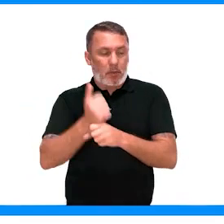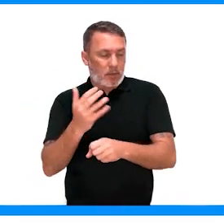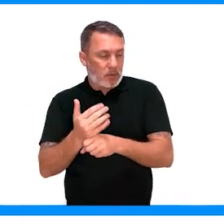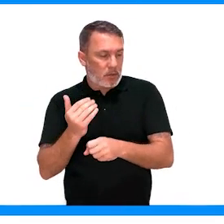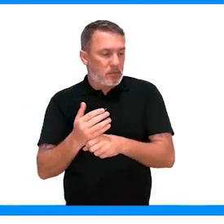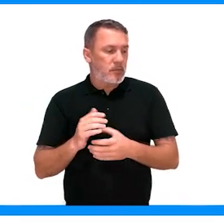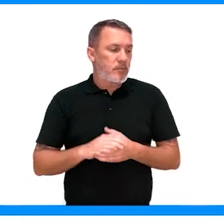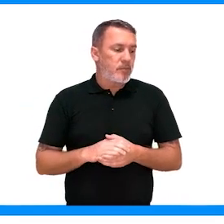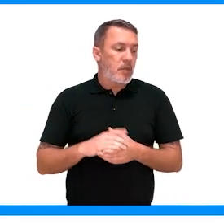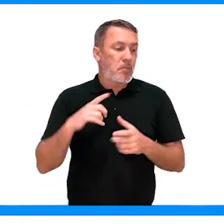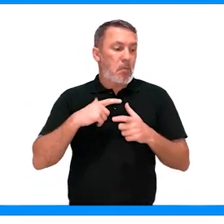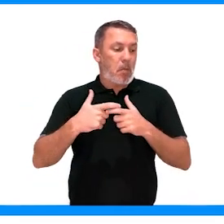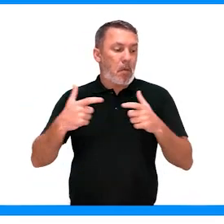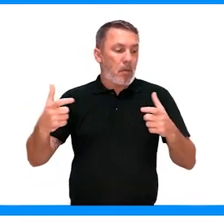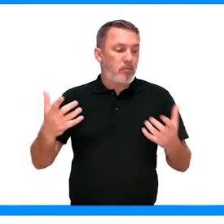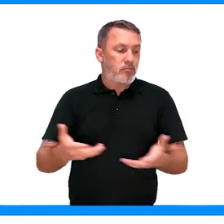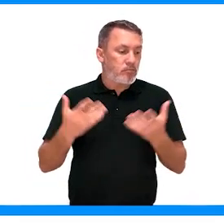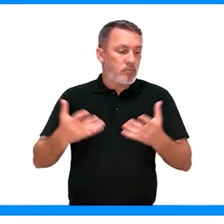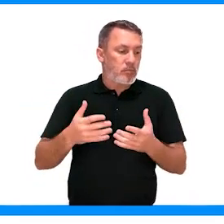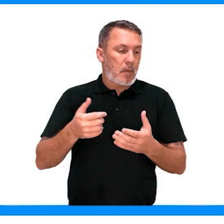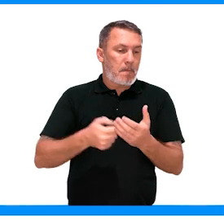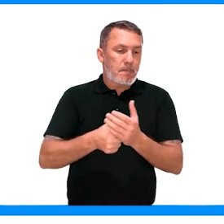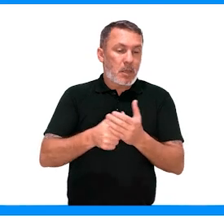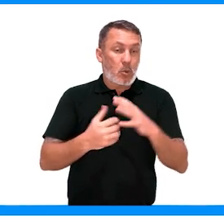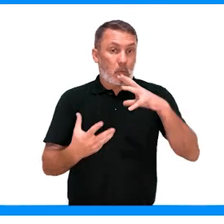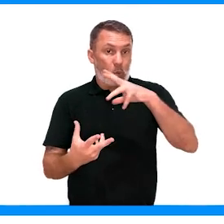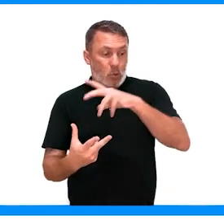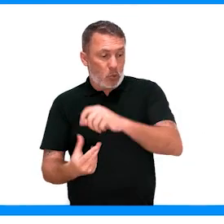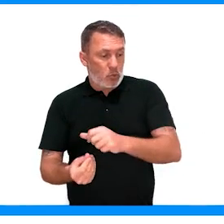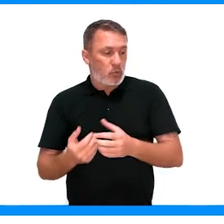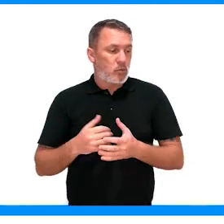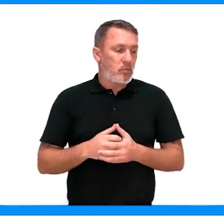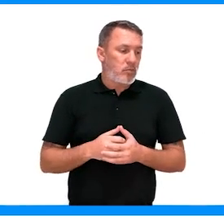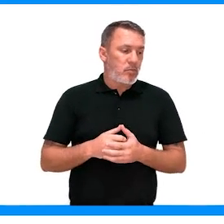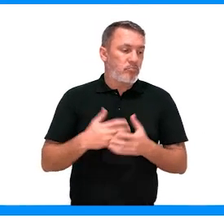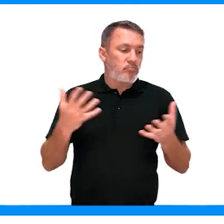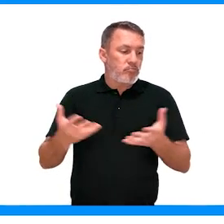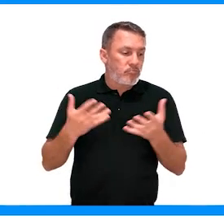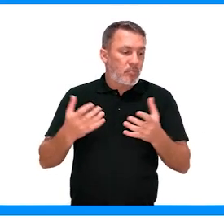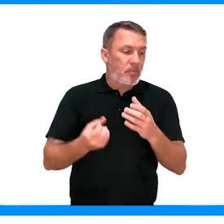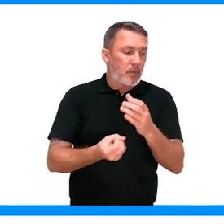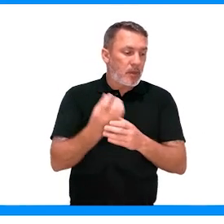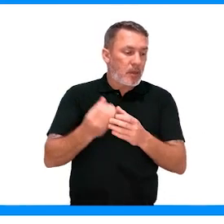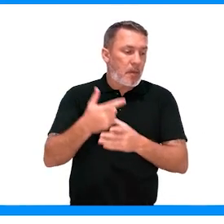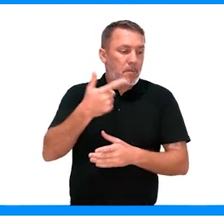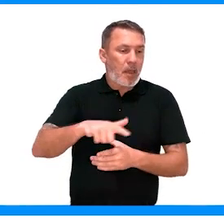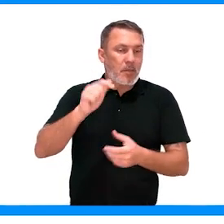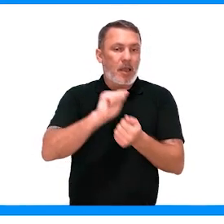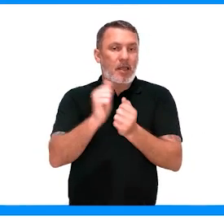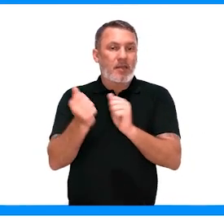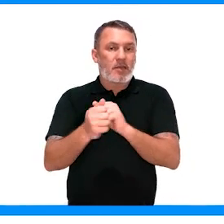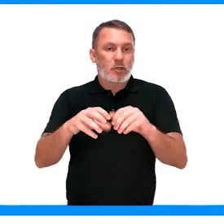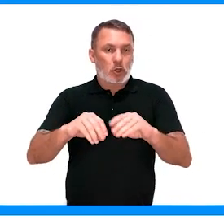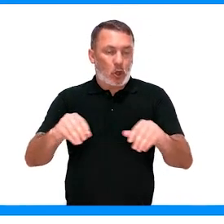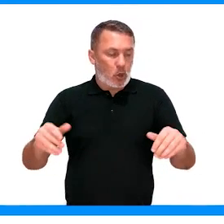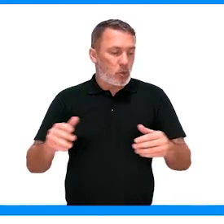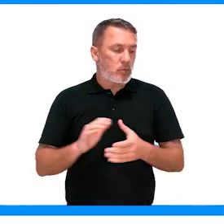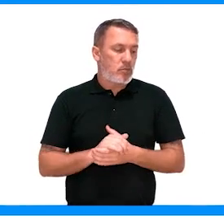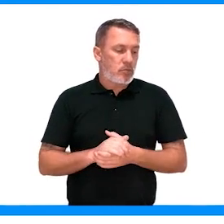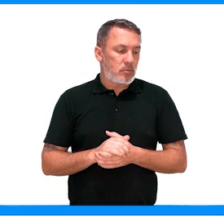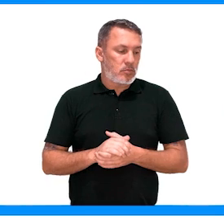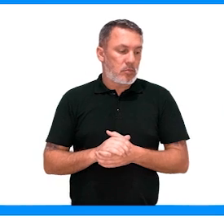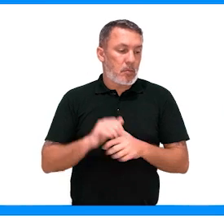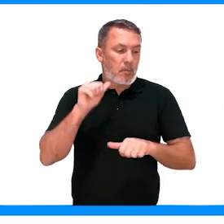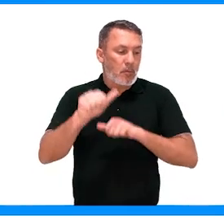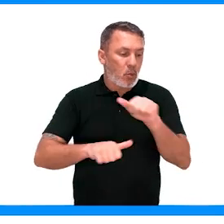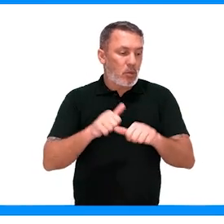solos, transformaram o preparo da pipoca em um evento solene. Vamos ver. Então, a gente já está sabendo que o texto vai falar de